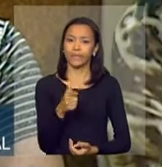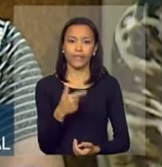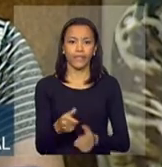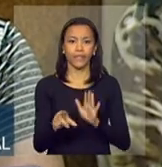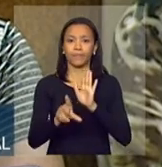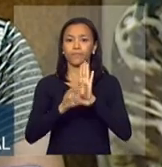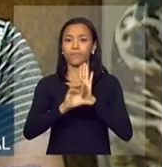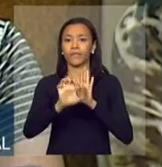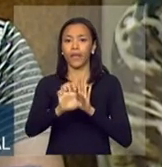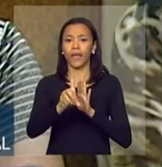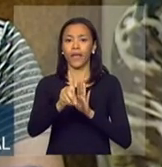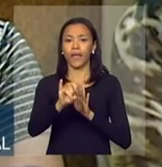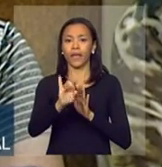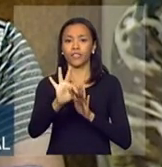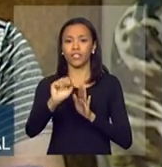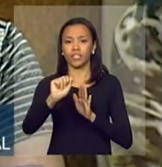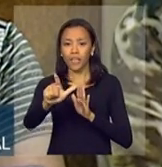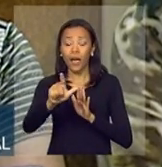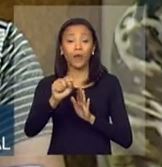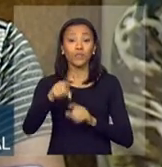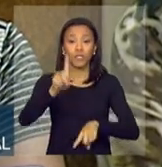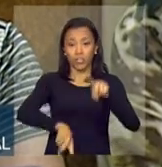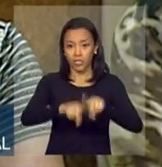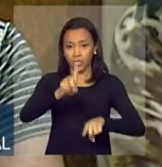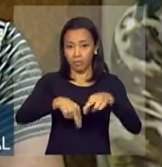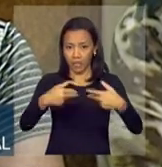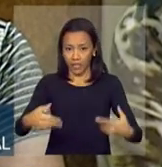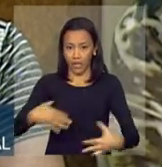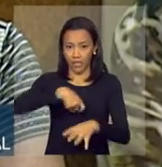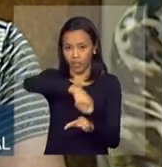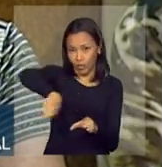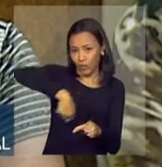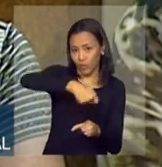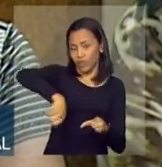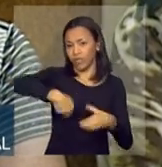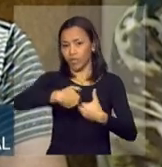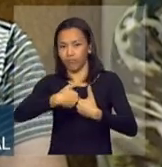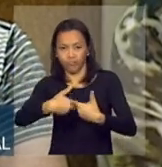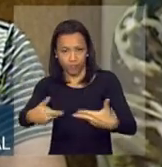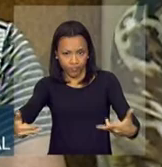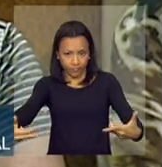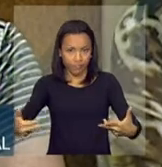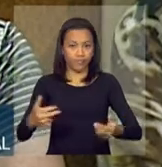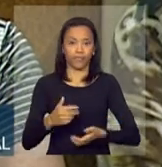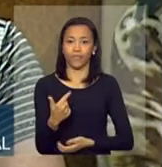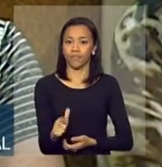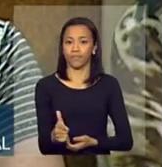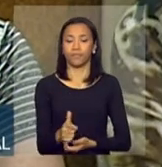de equipamentos de cozinhas comunitárias, né? Essa discussão,